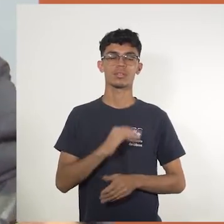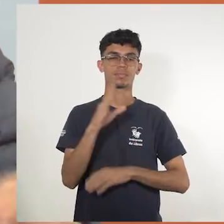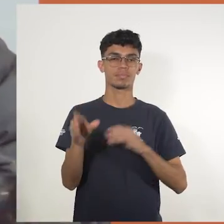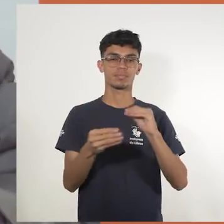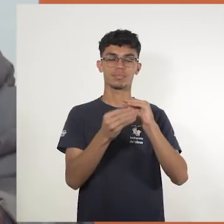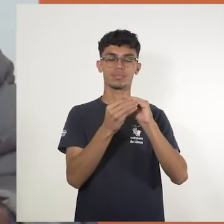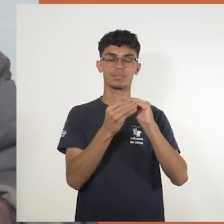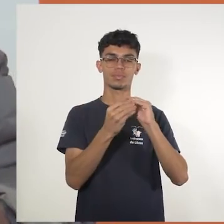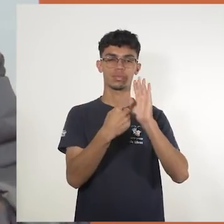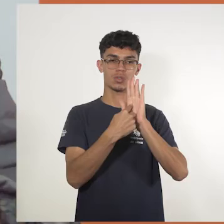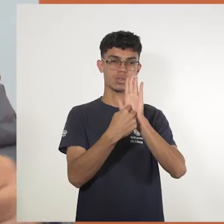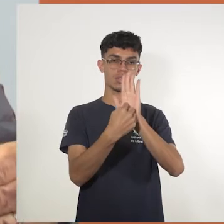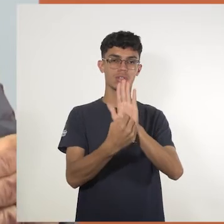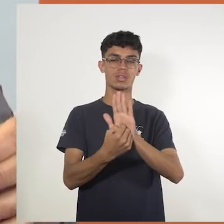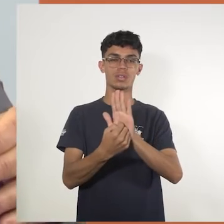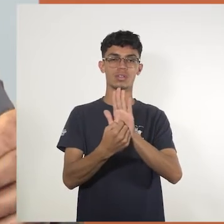tanto